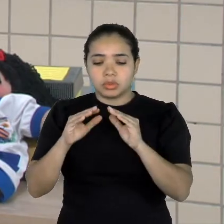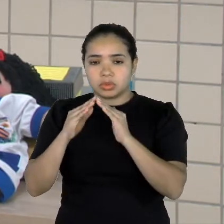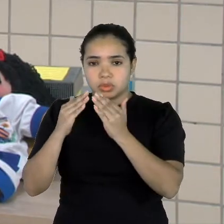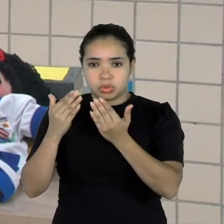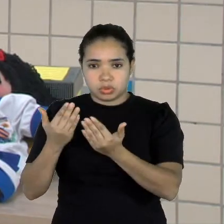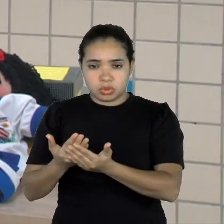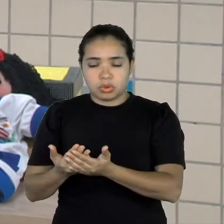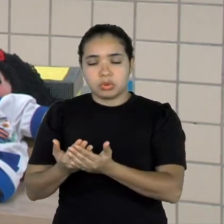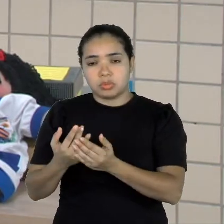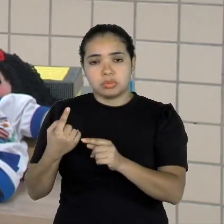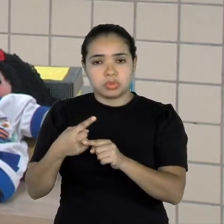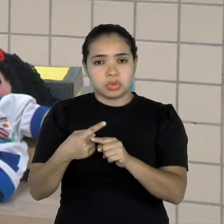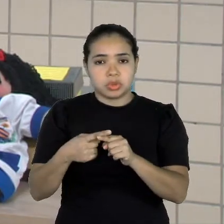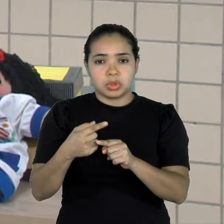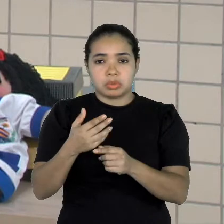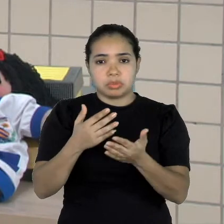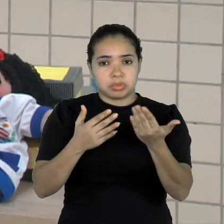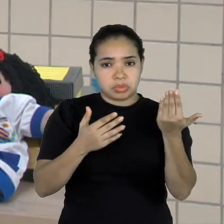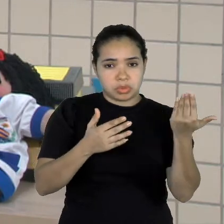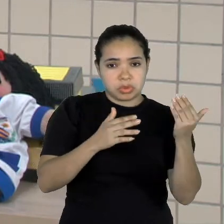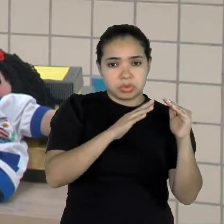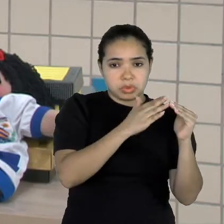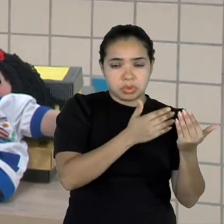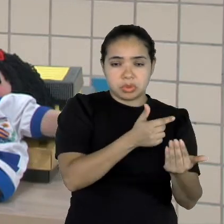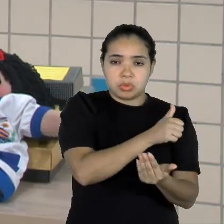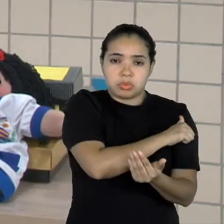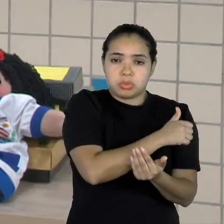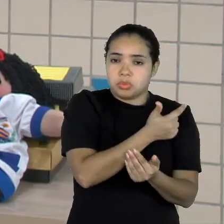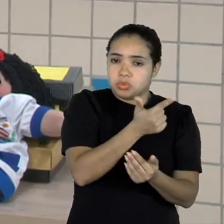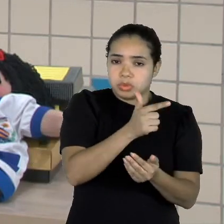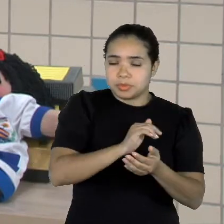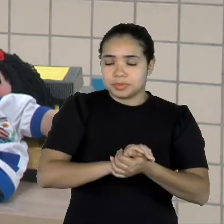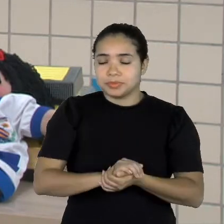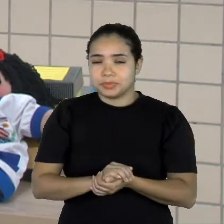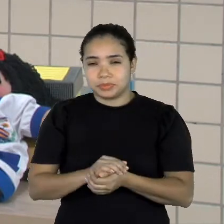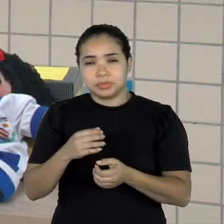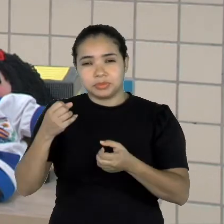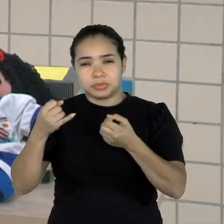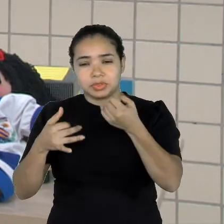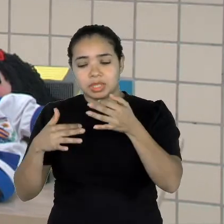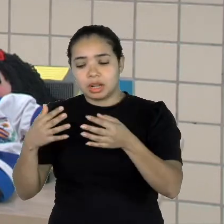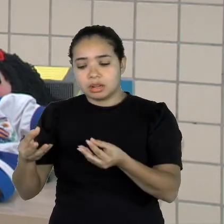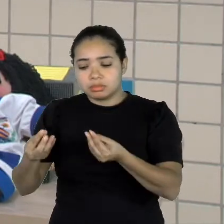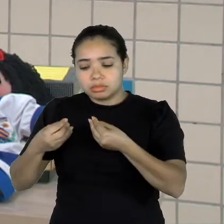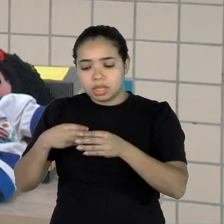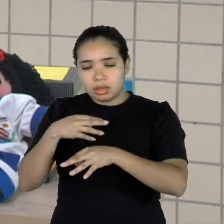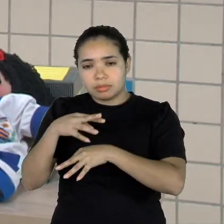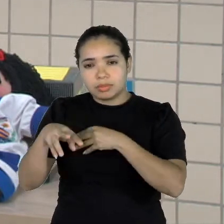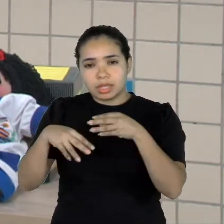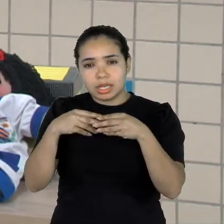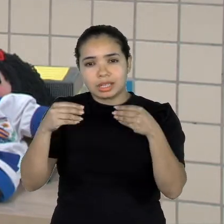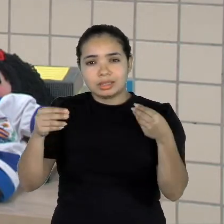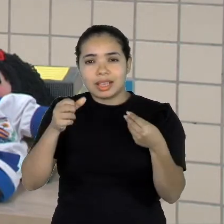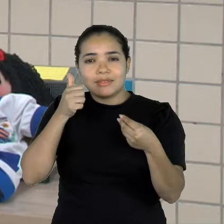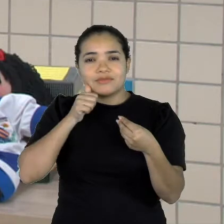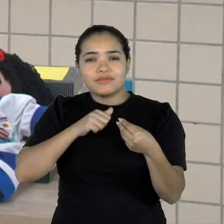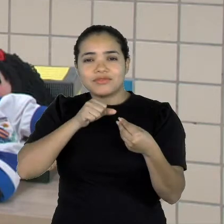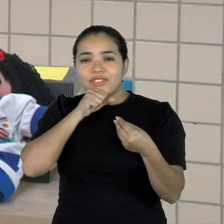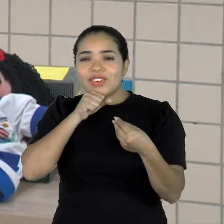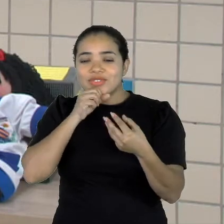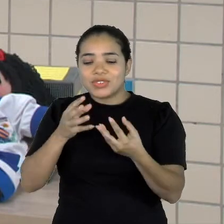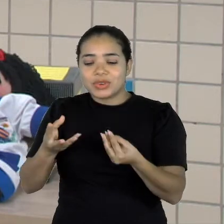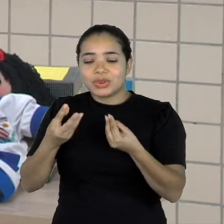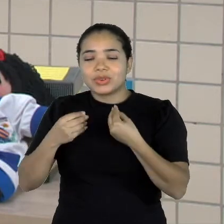né? E de acordo com o relato, olha só, o que o menino ganhou de presente da avó? Ele falava lá que